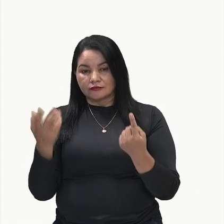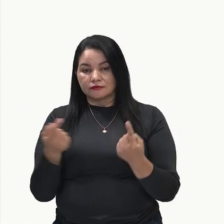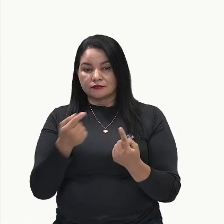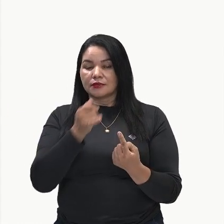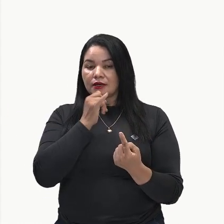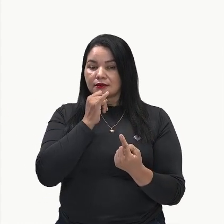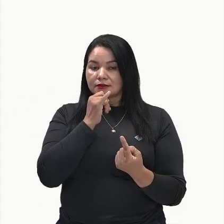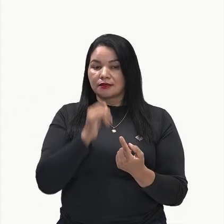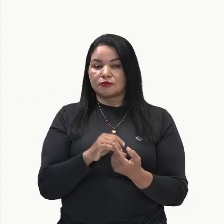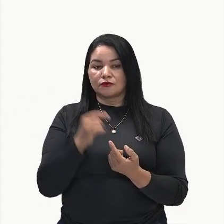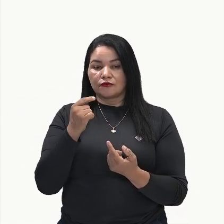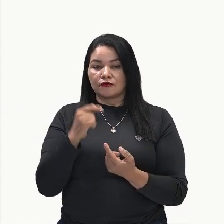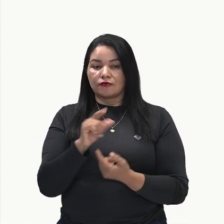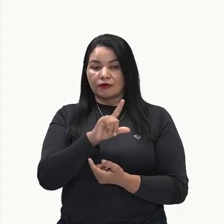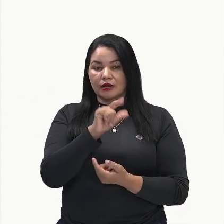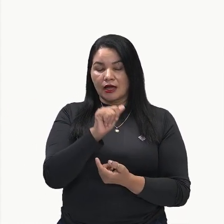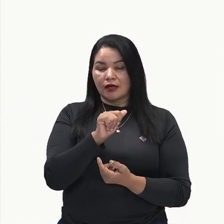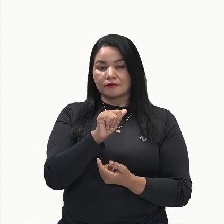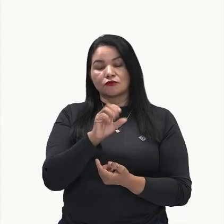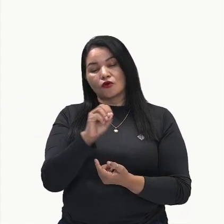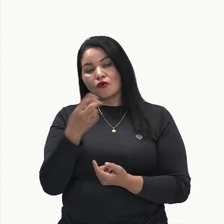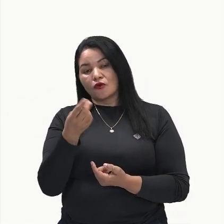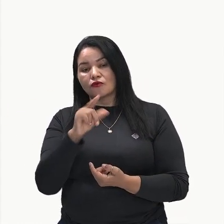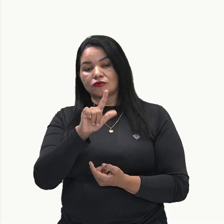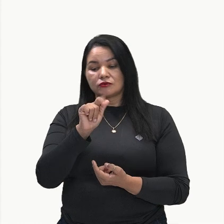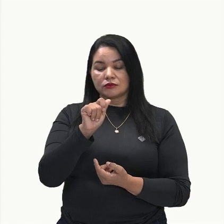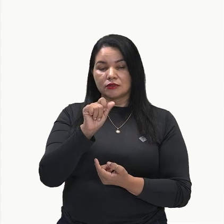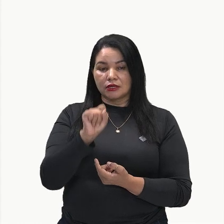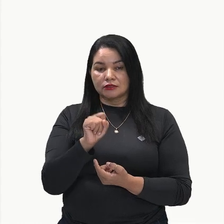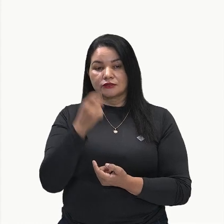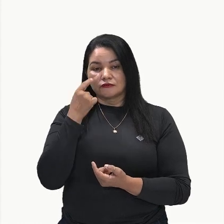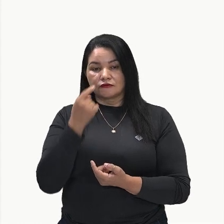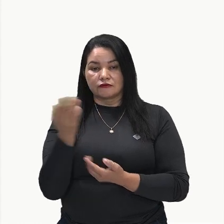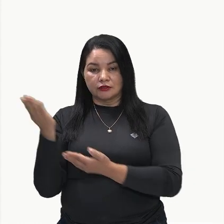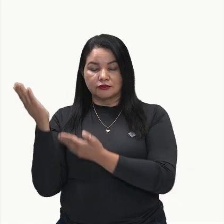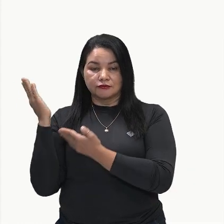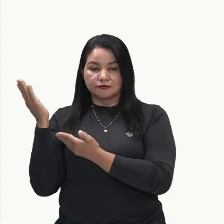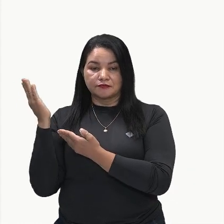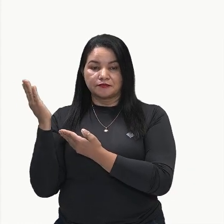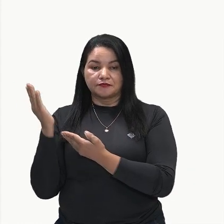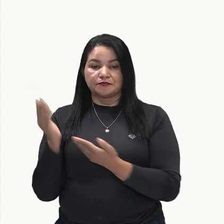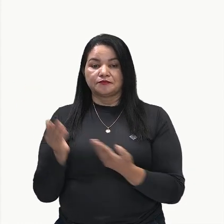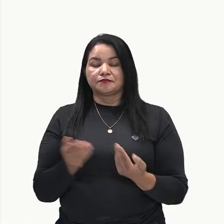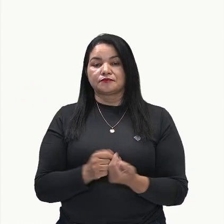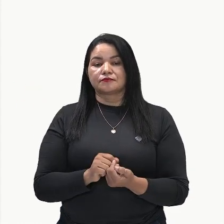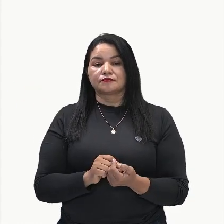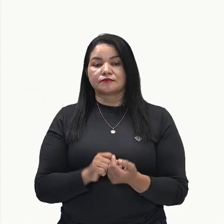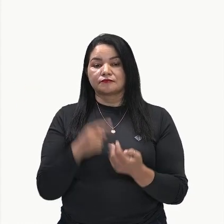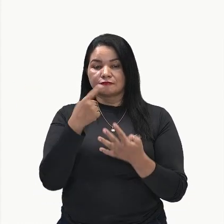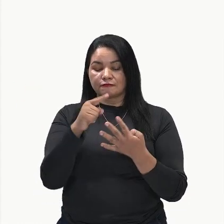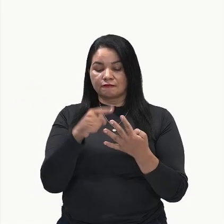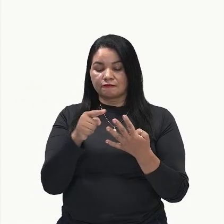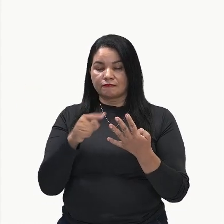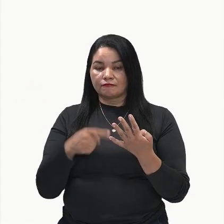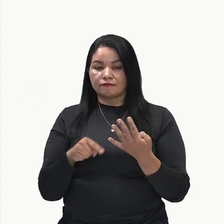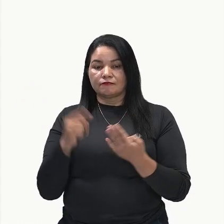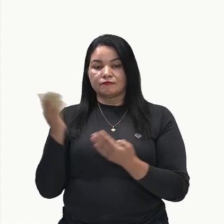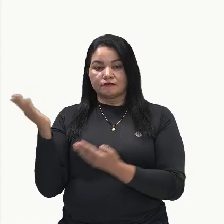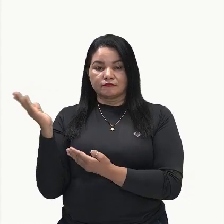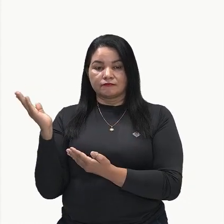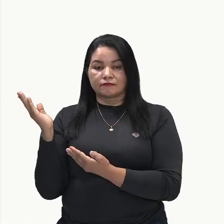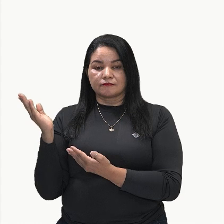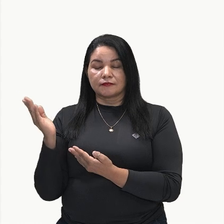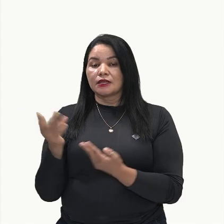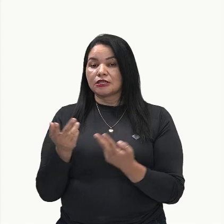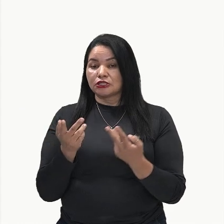falar tanto la ou las crises, el ou los análisis, el los paraguas,